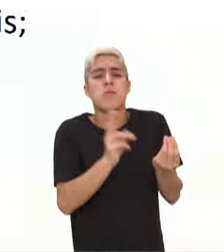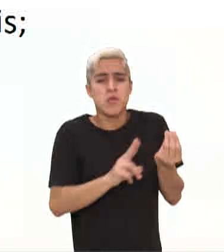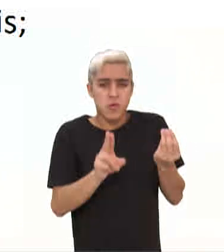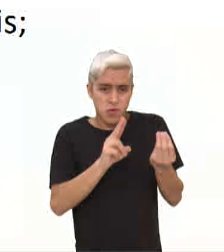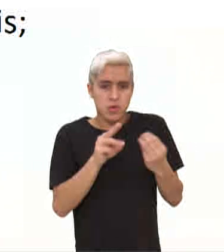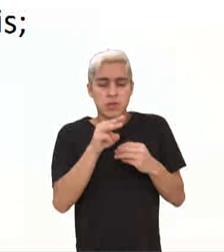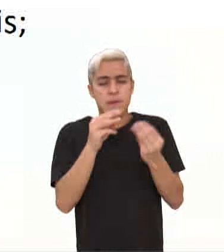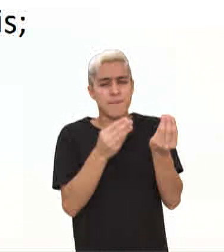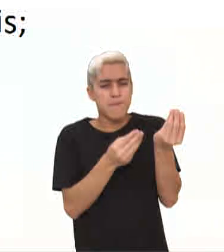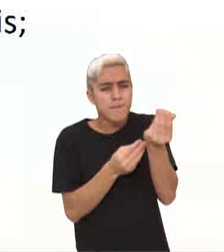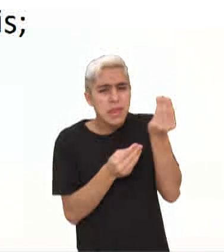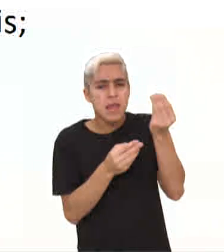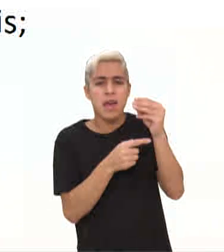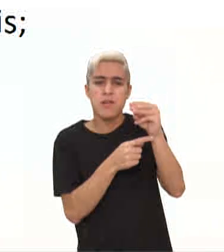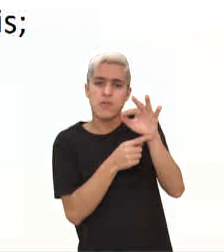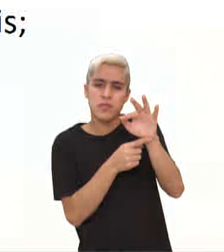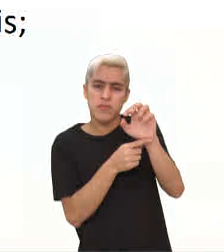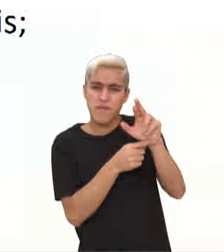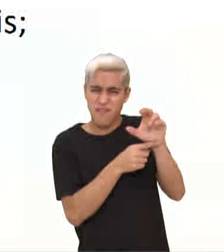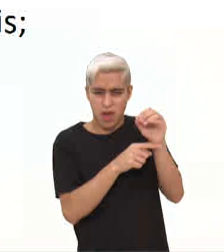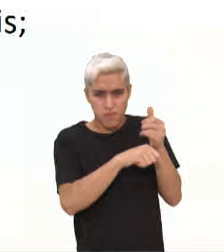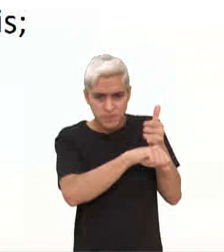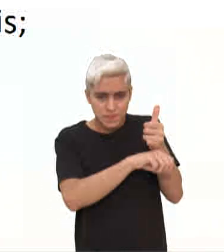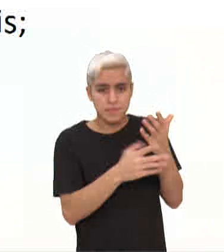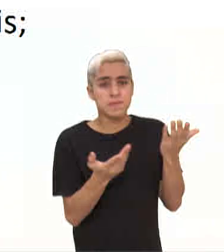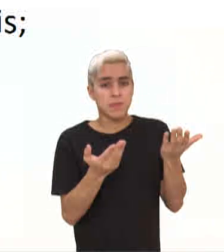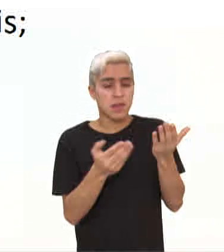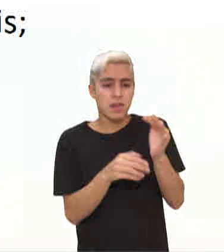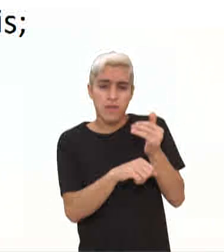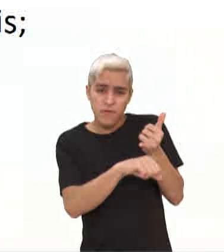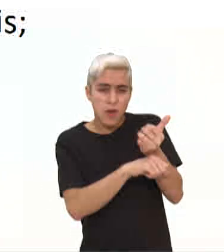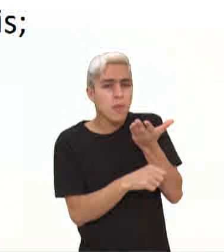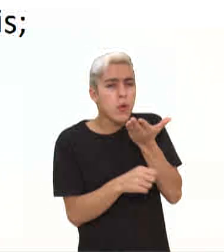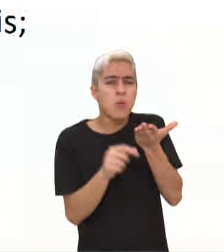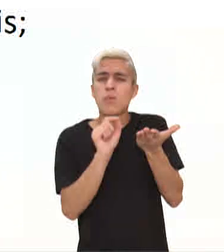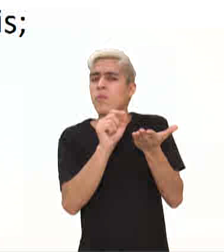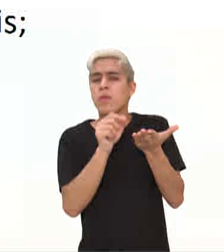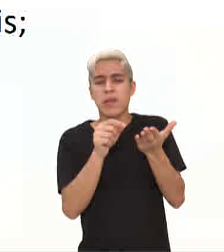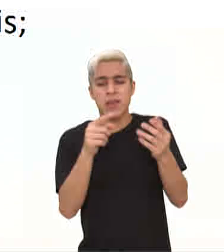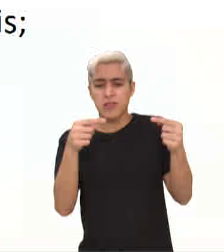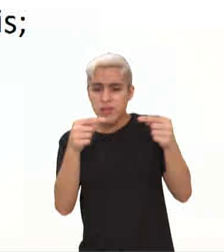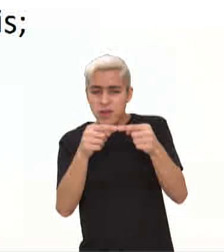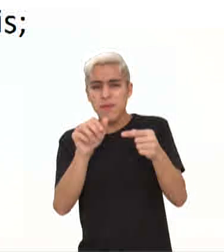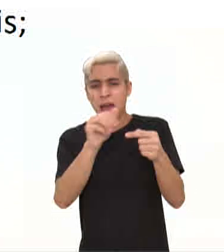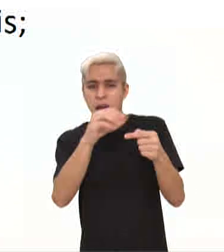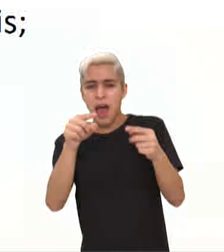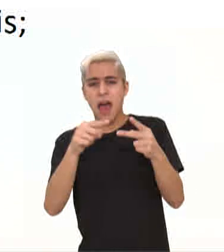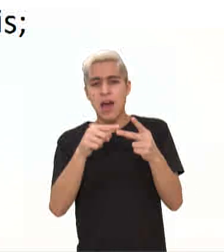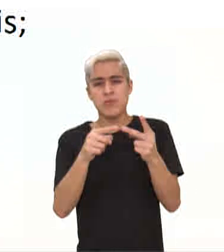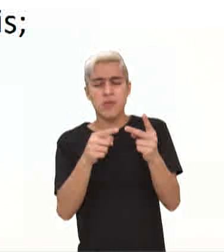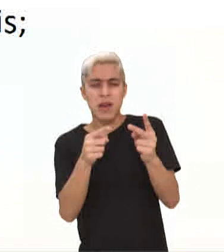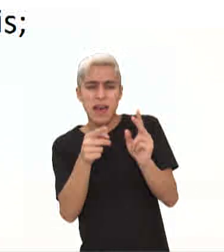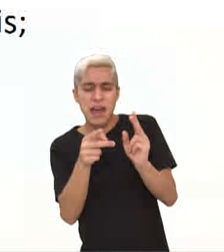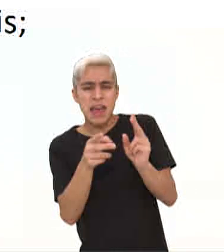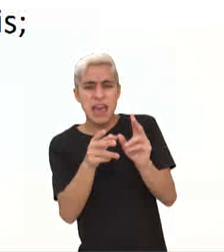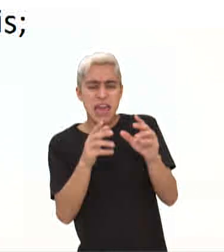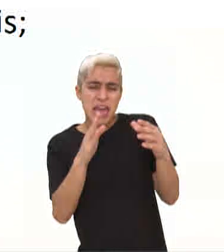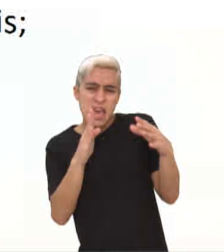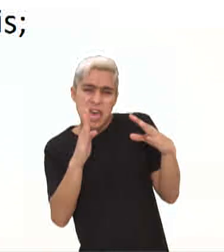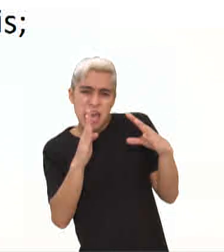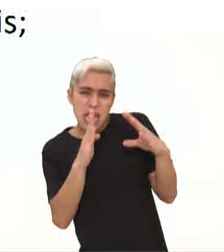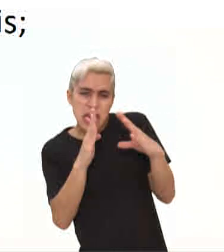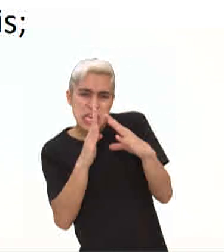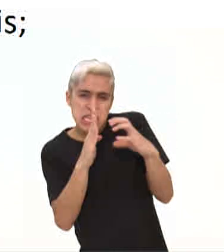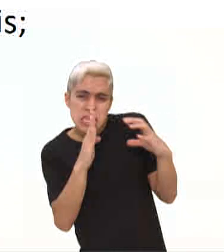do minério de ferro. O ferro em pó, que é para certos tipos de aços, ímãs, autopeças e catalisadores.